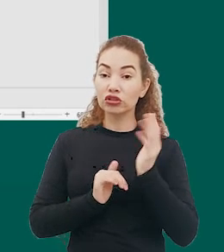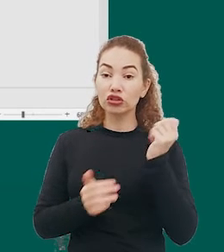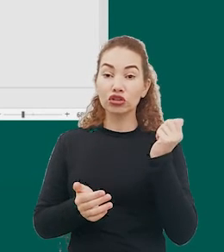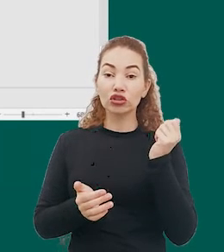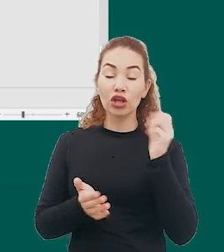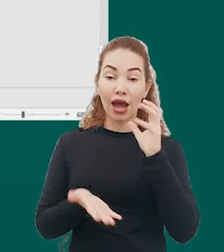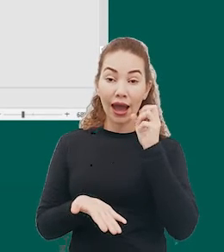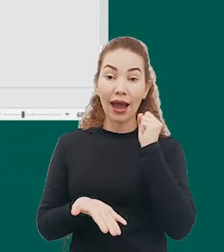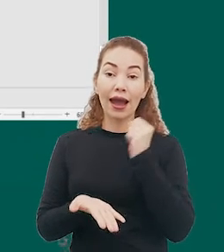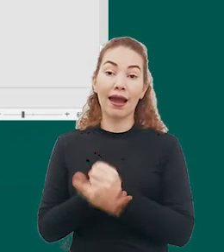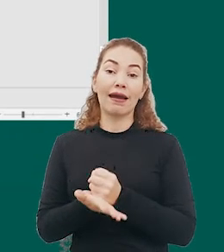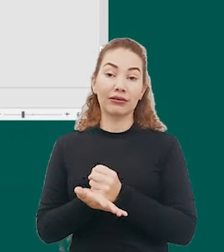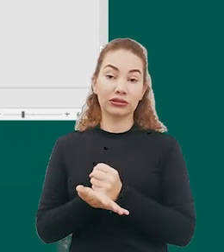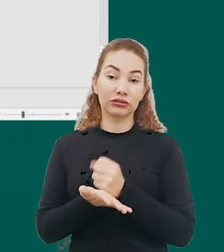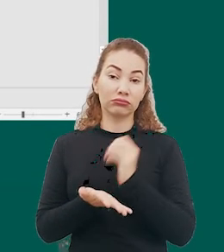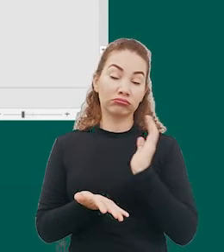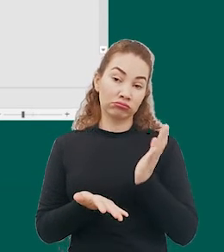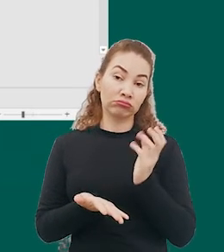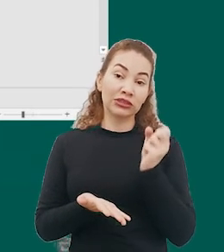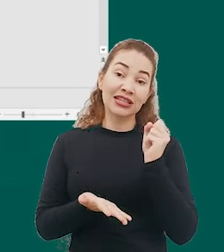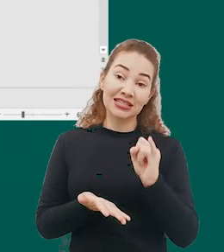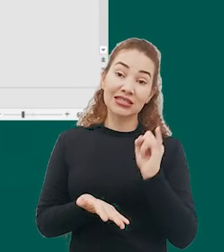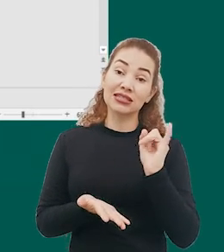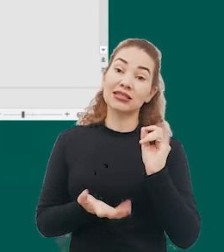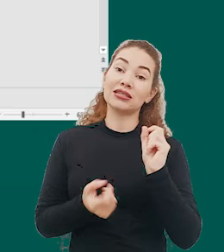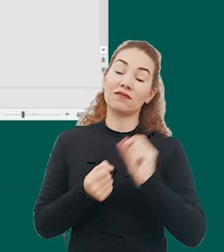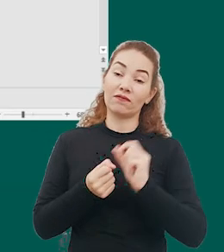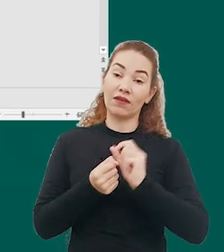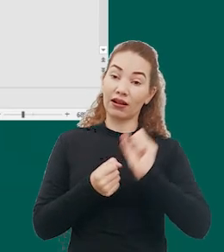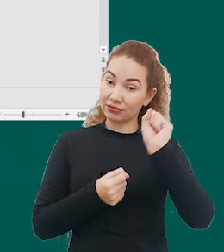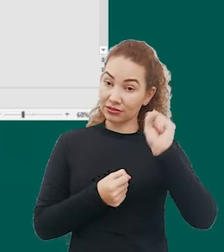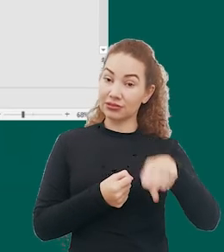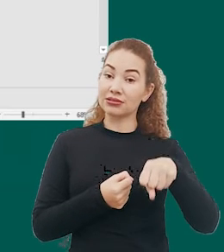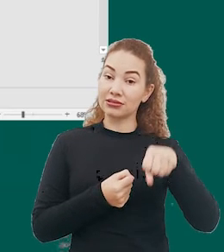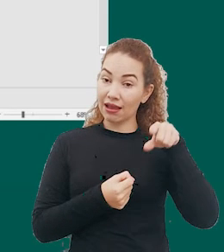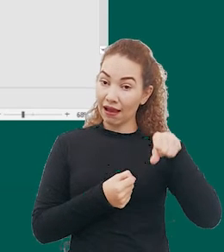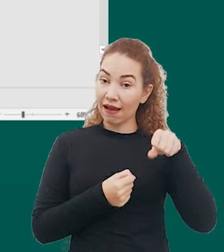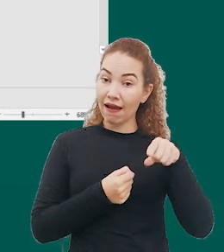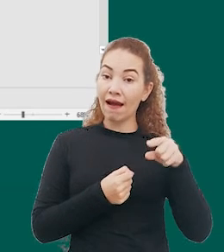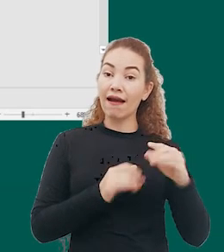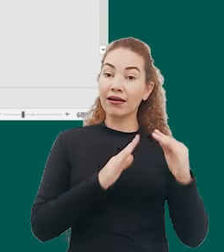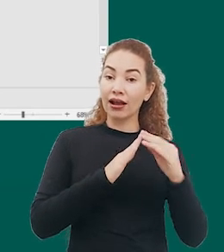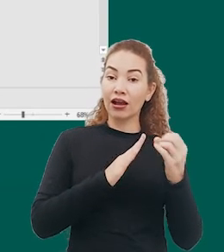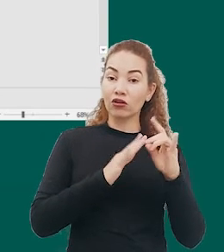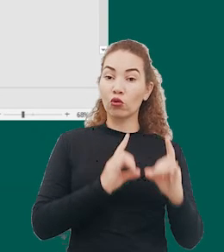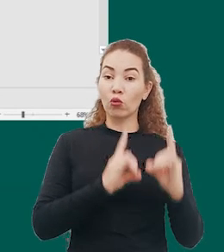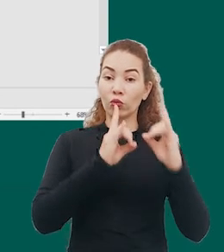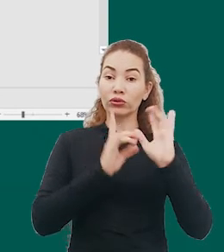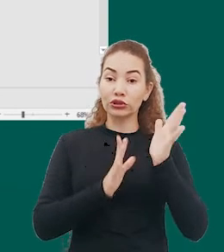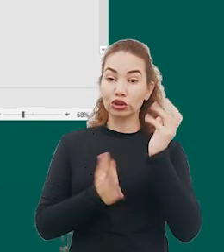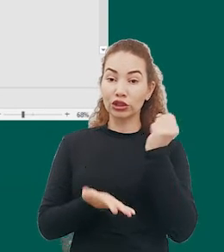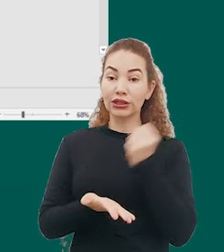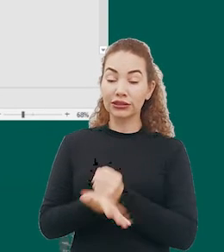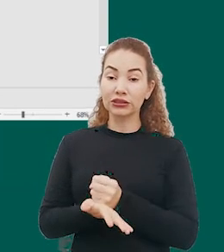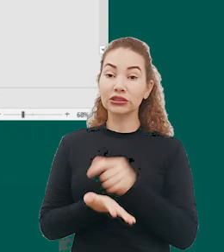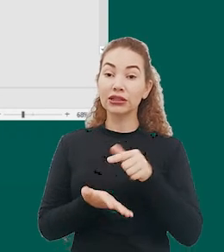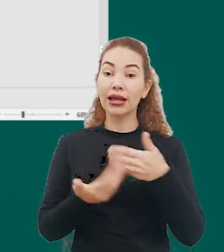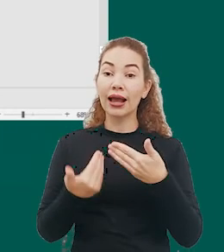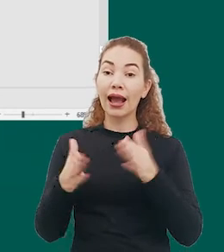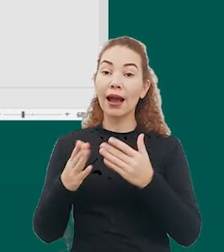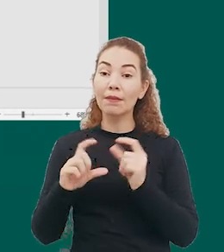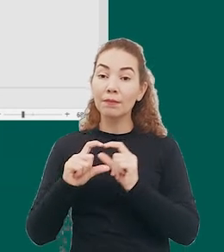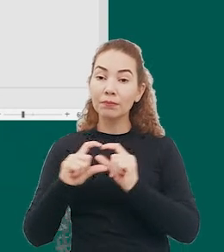está registrado. Se nós colocarmos que sim, esse imóvel está registrado, ele vai abrir um